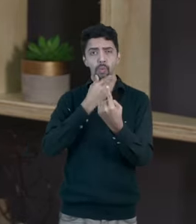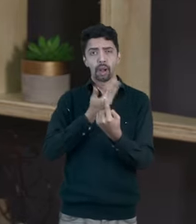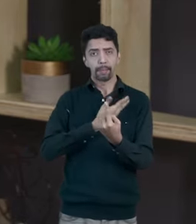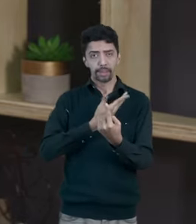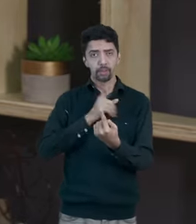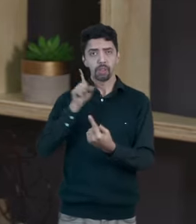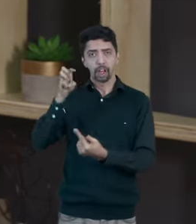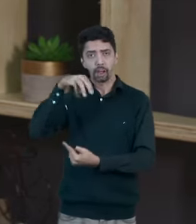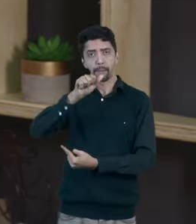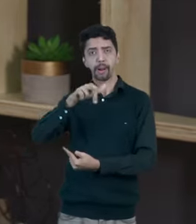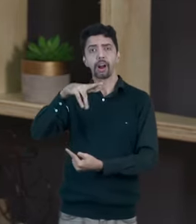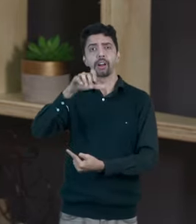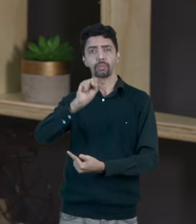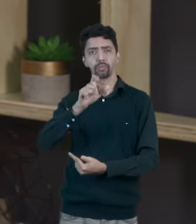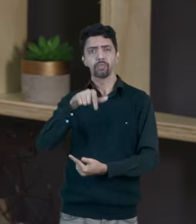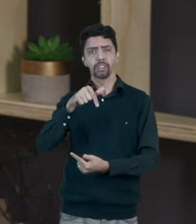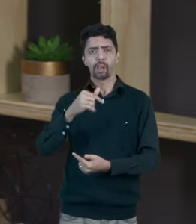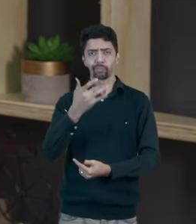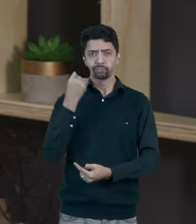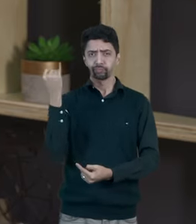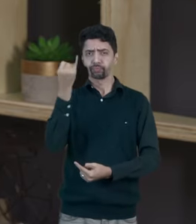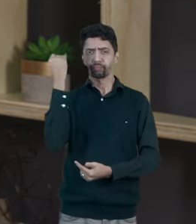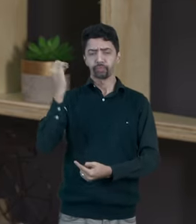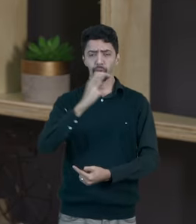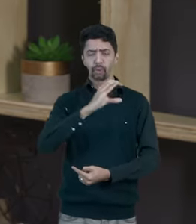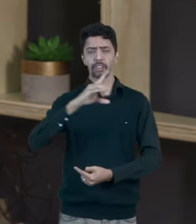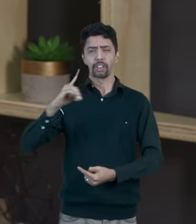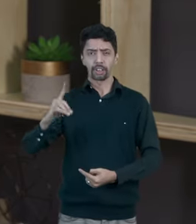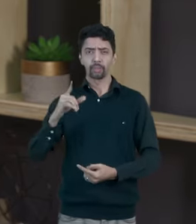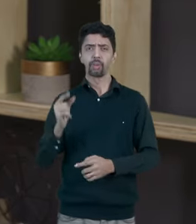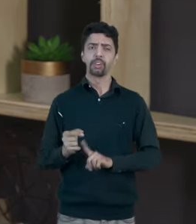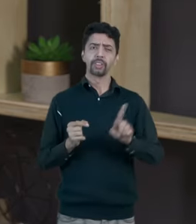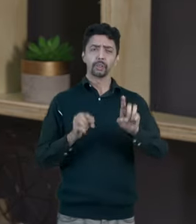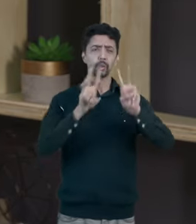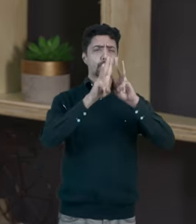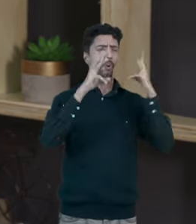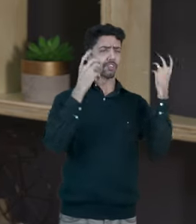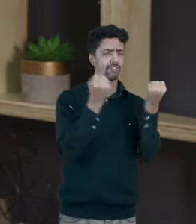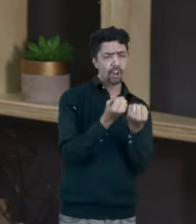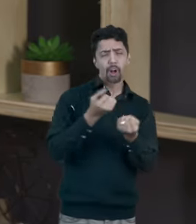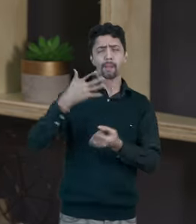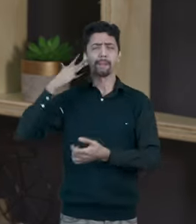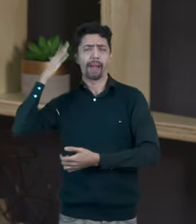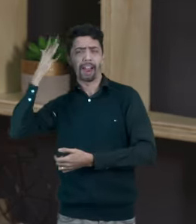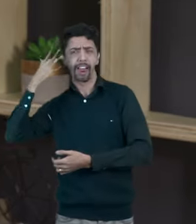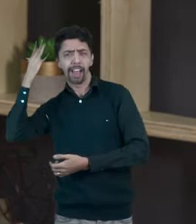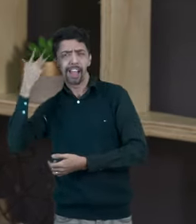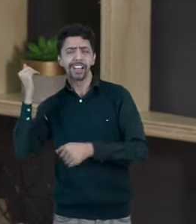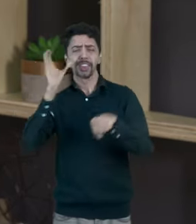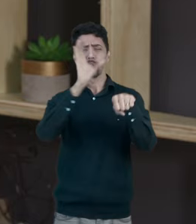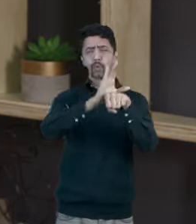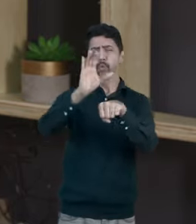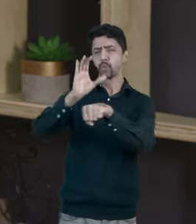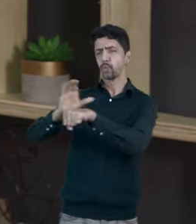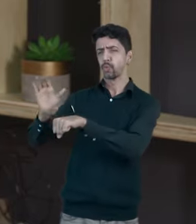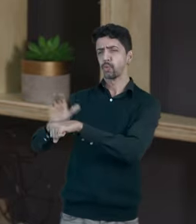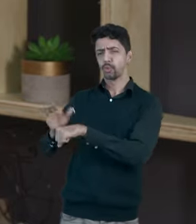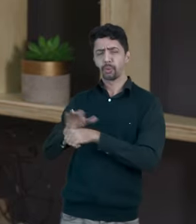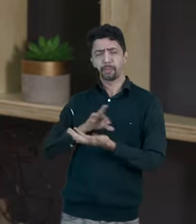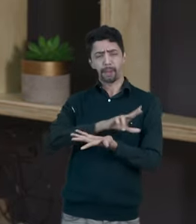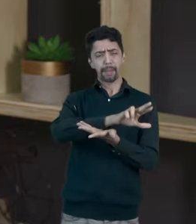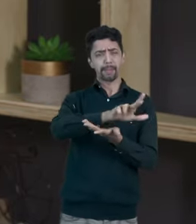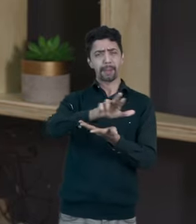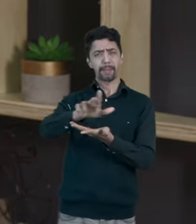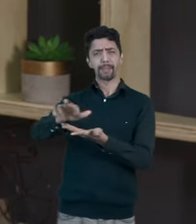o Marcos que é um dos nossos grandes coordenadores dos workshops das palestras dos cursos